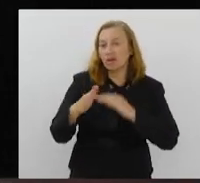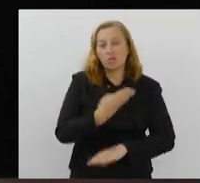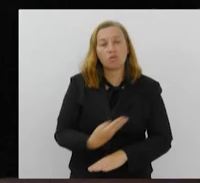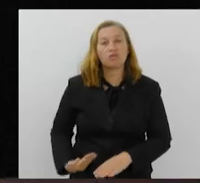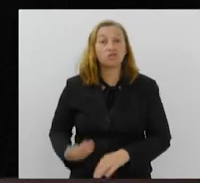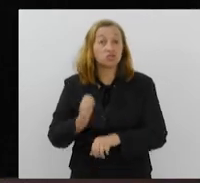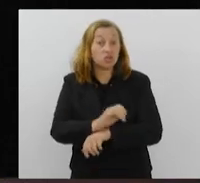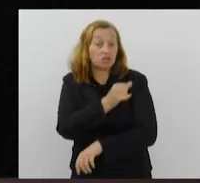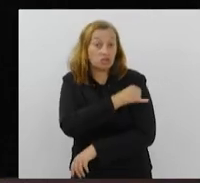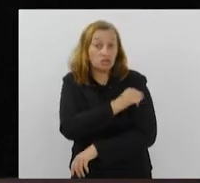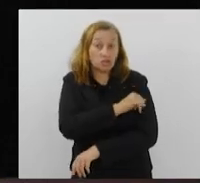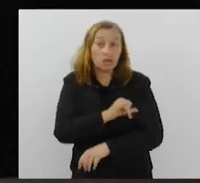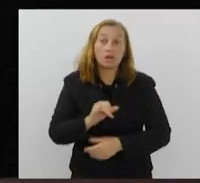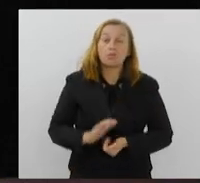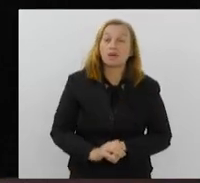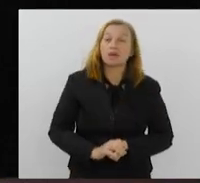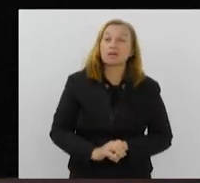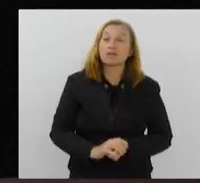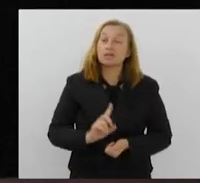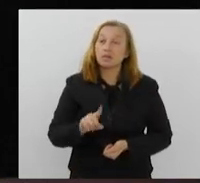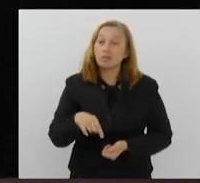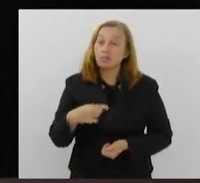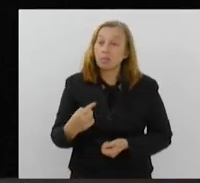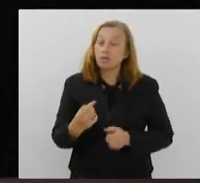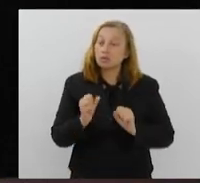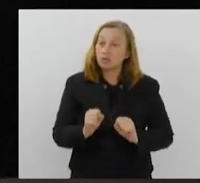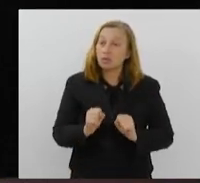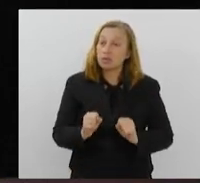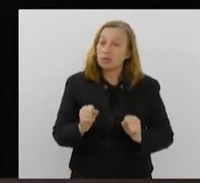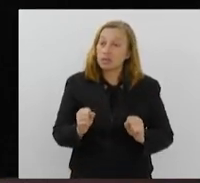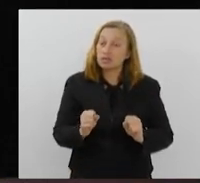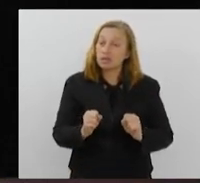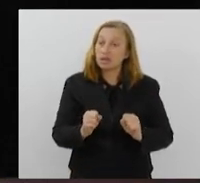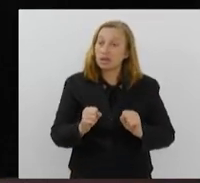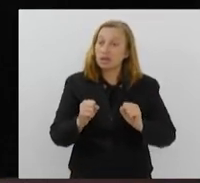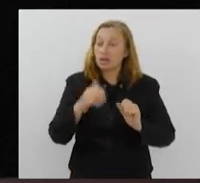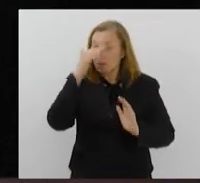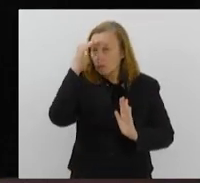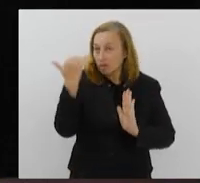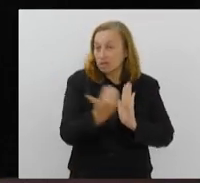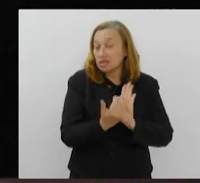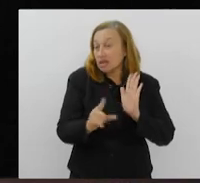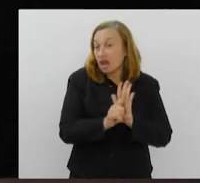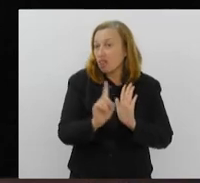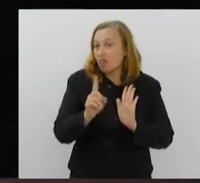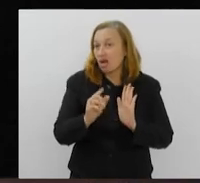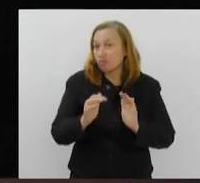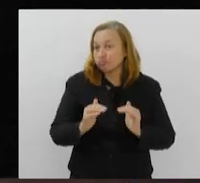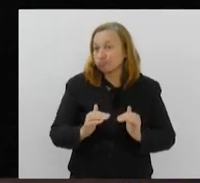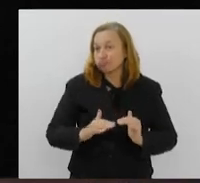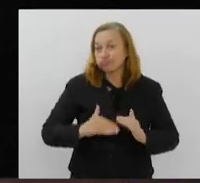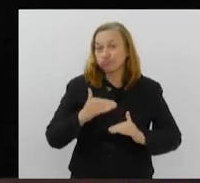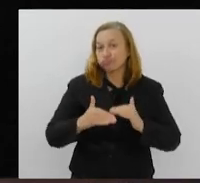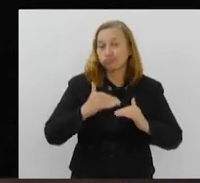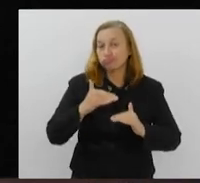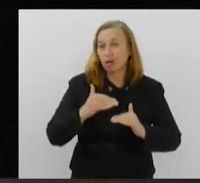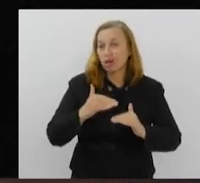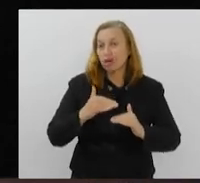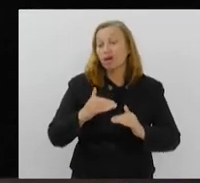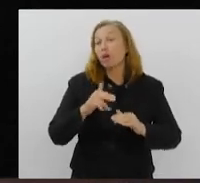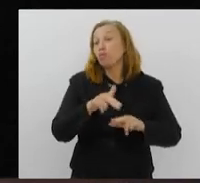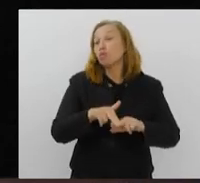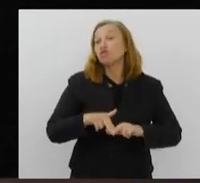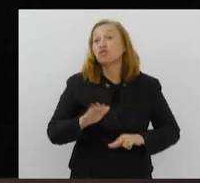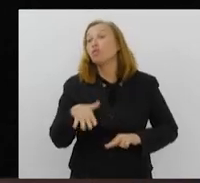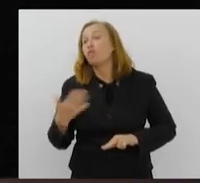Estado do Rio de Janeiro, para que, a partir disso, ele possa estabelecer parâmetros para essa lei, e nós não avançamos. Não avançamos por muitas razões. Uma delas é